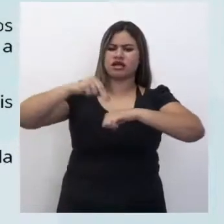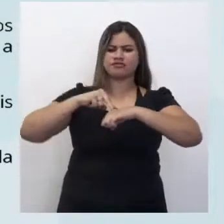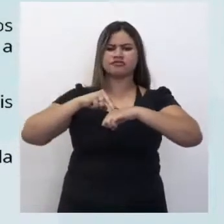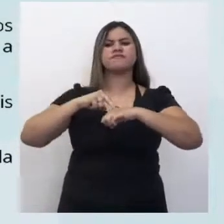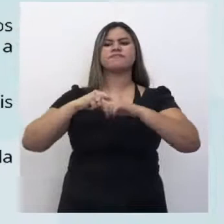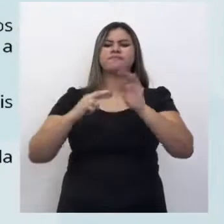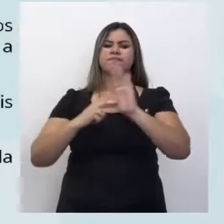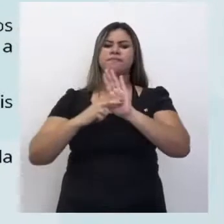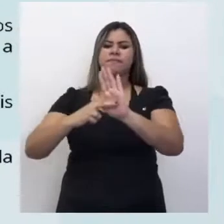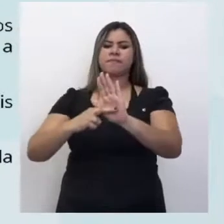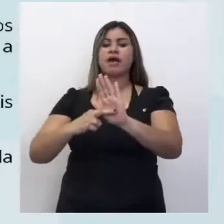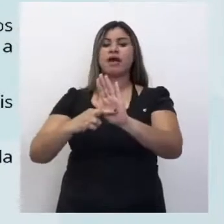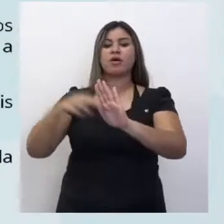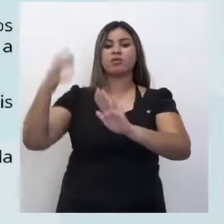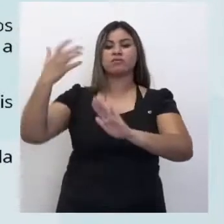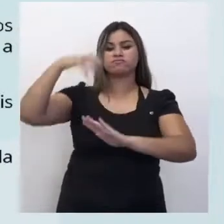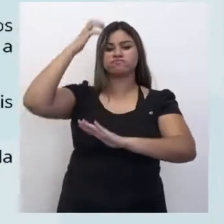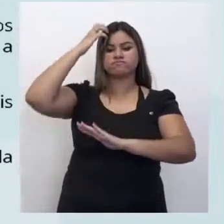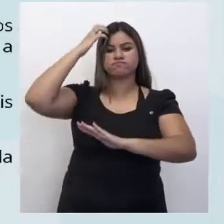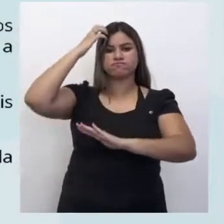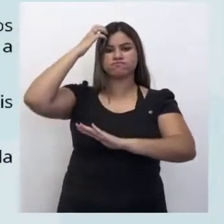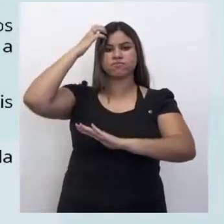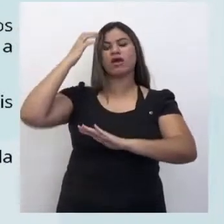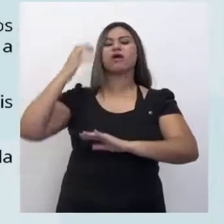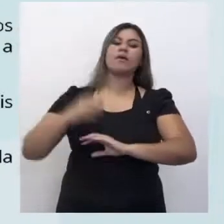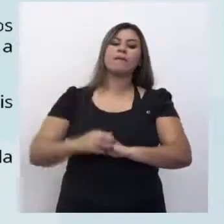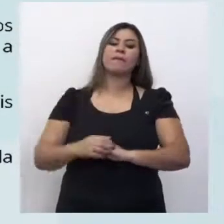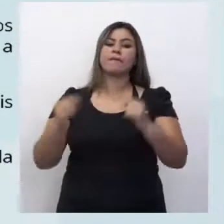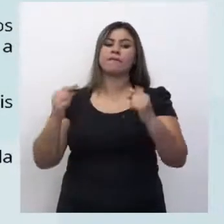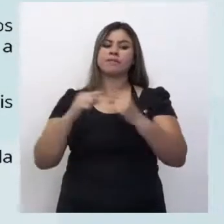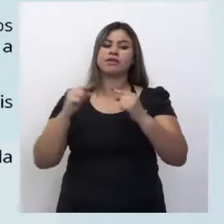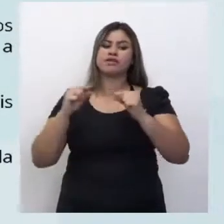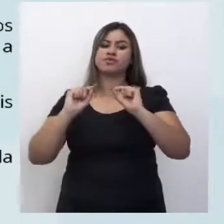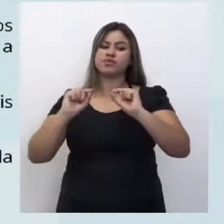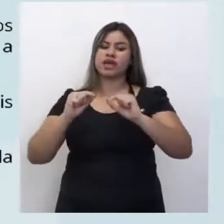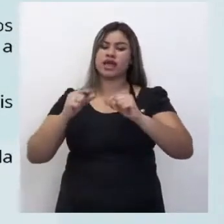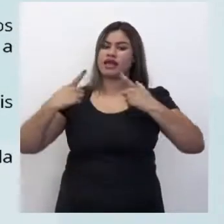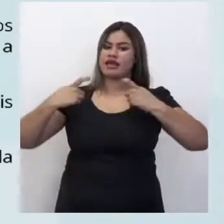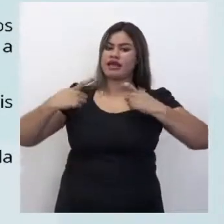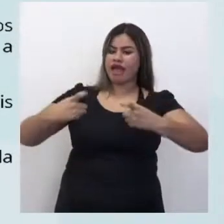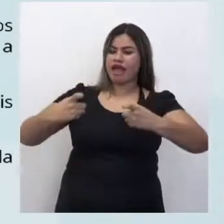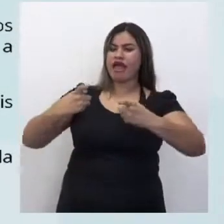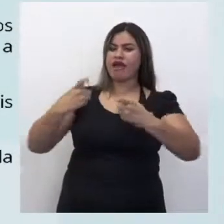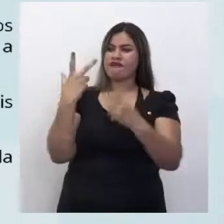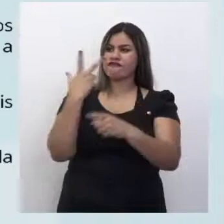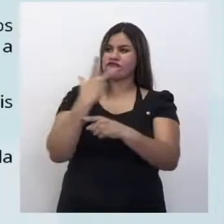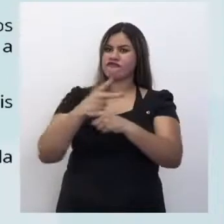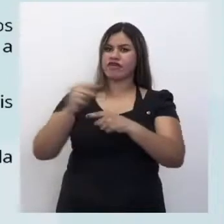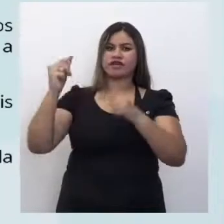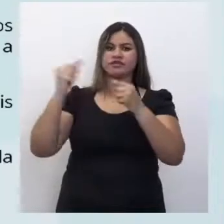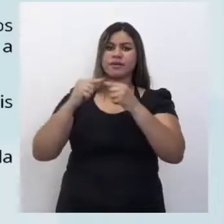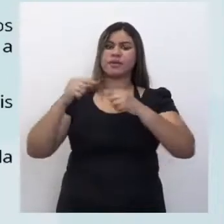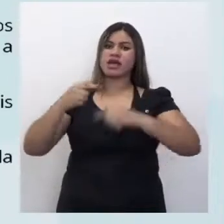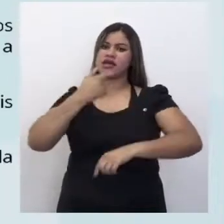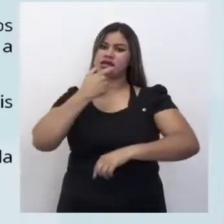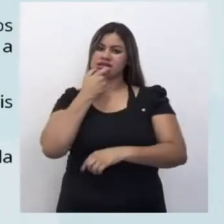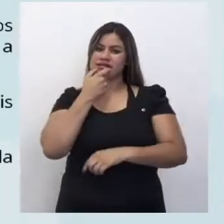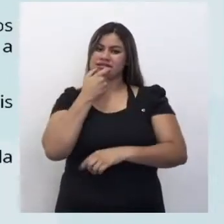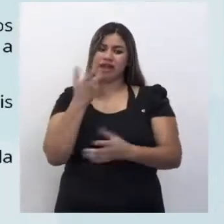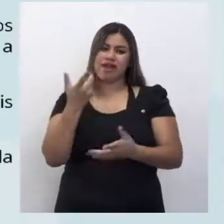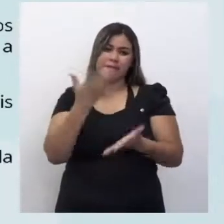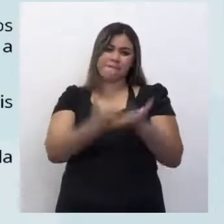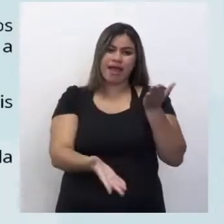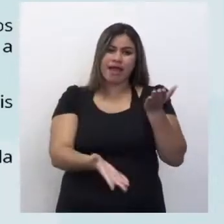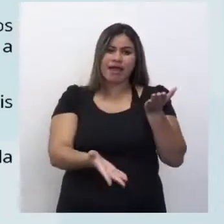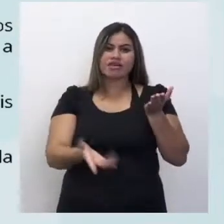nação, representado pela figura do monarca, né? Ganhamos uma guerra contra um poderoso reino, que é a Inglaterra, então,